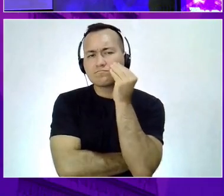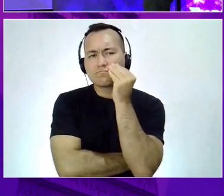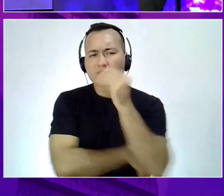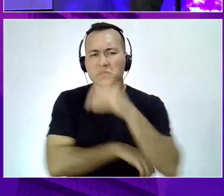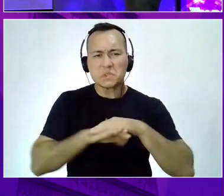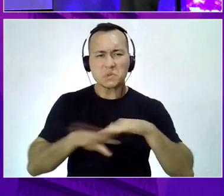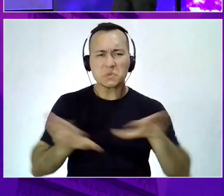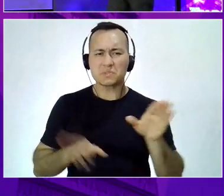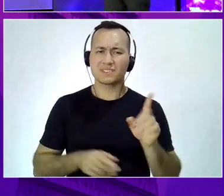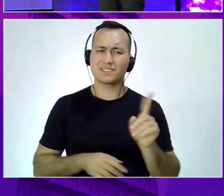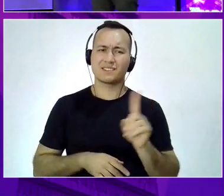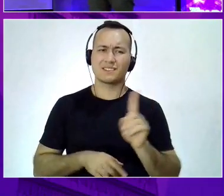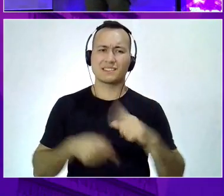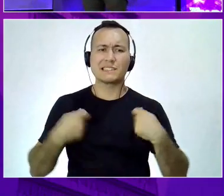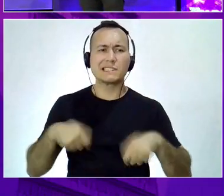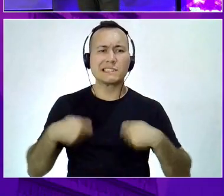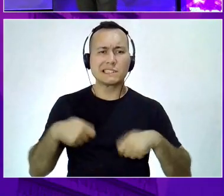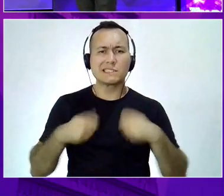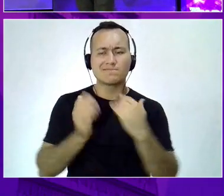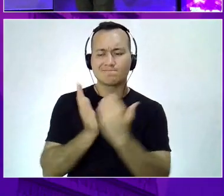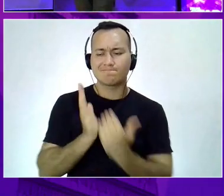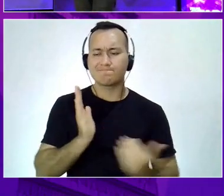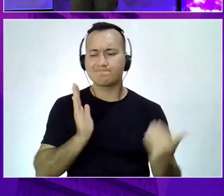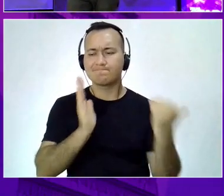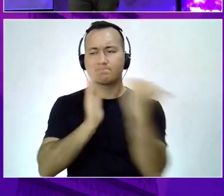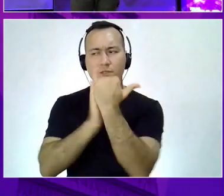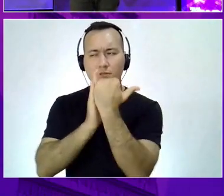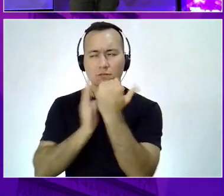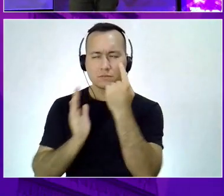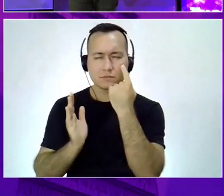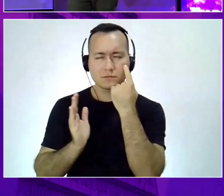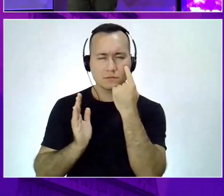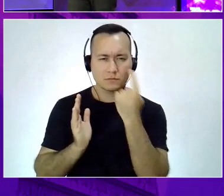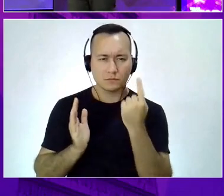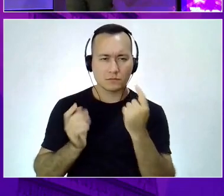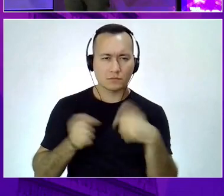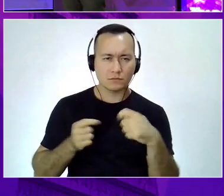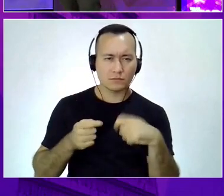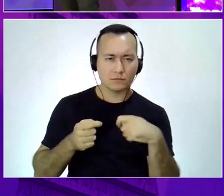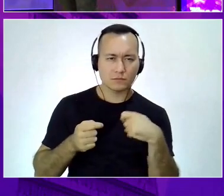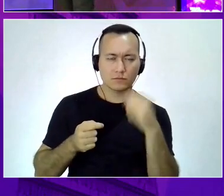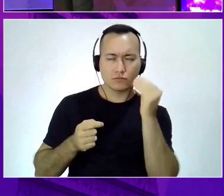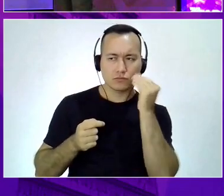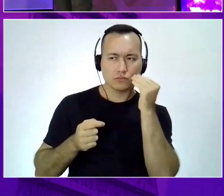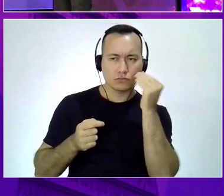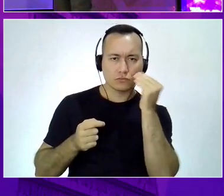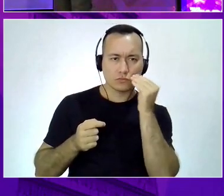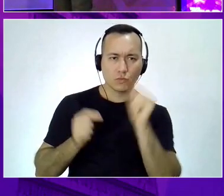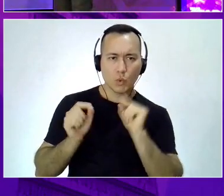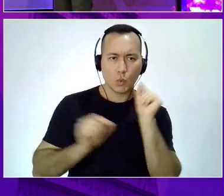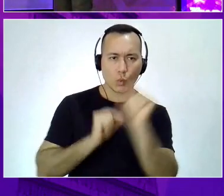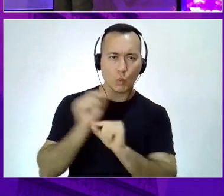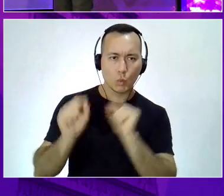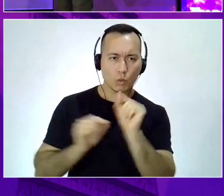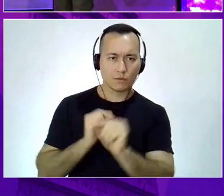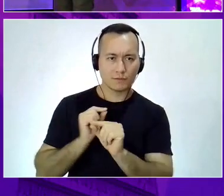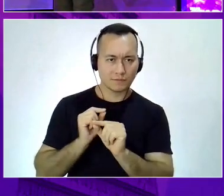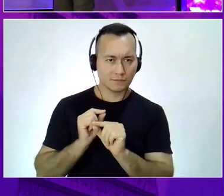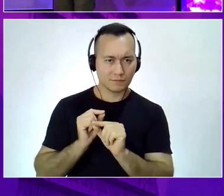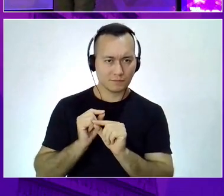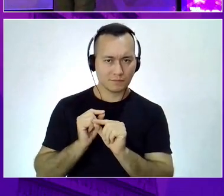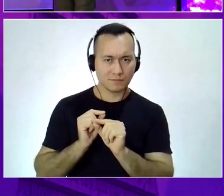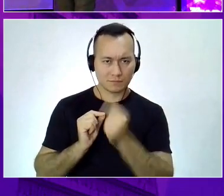escrito no papel, mas extrapolar um pouco do que eu podia ir. E isso aqui é o resultado